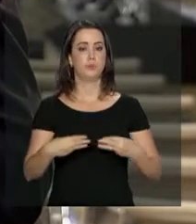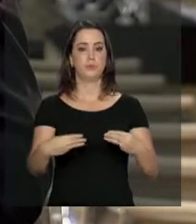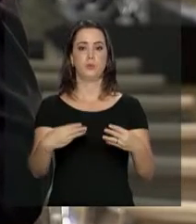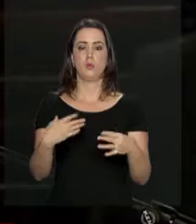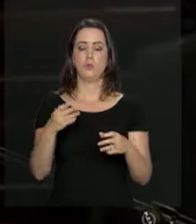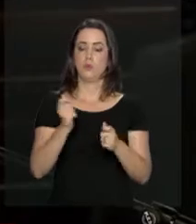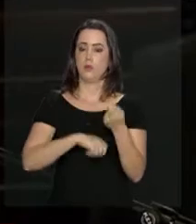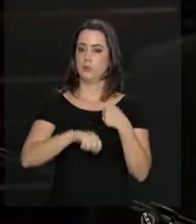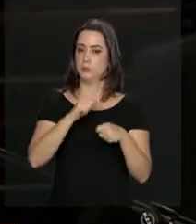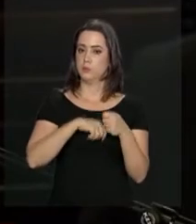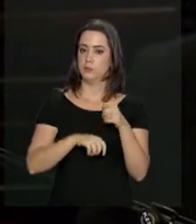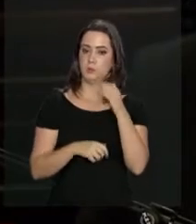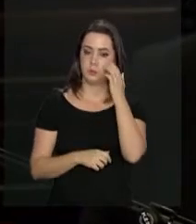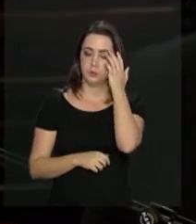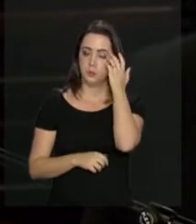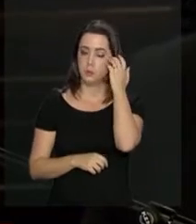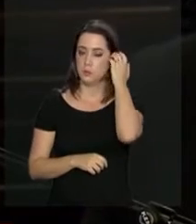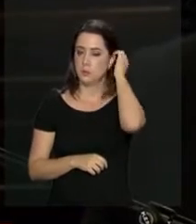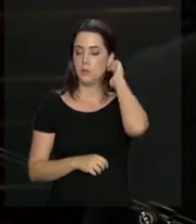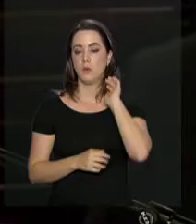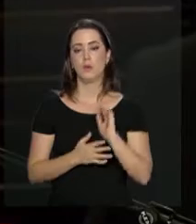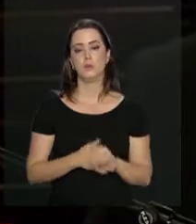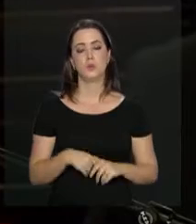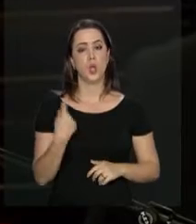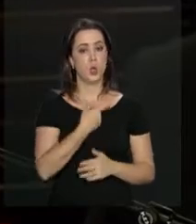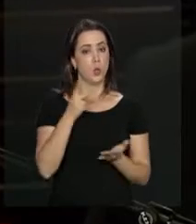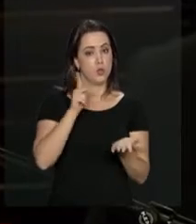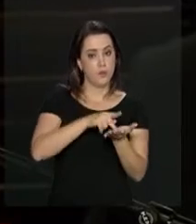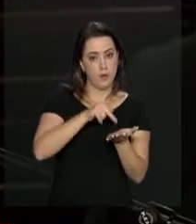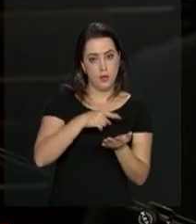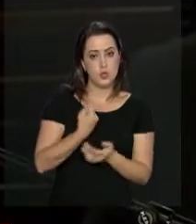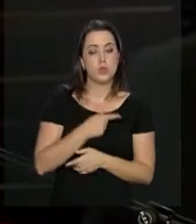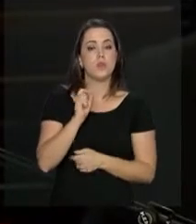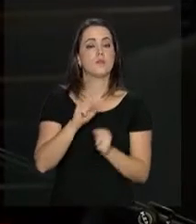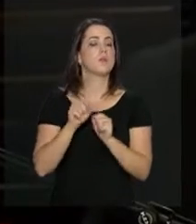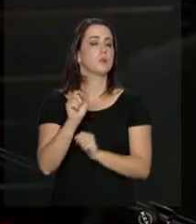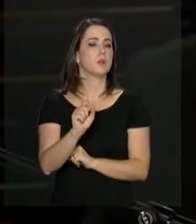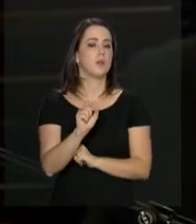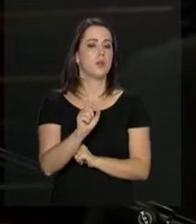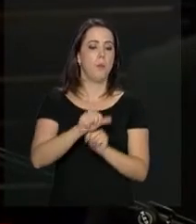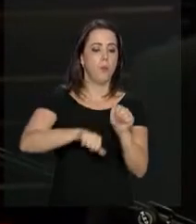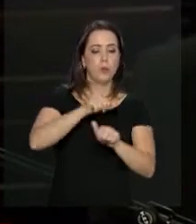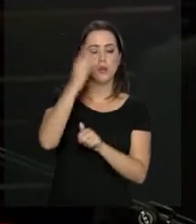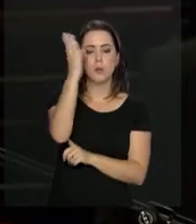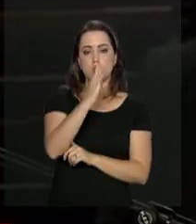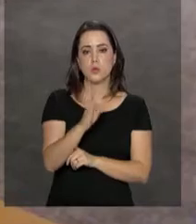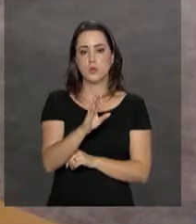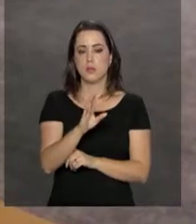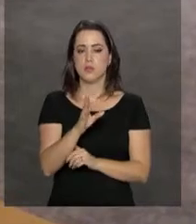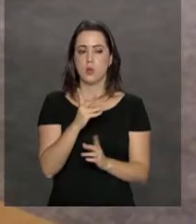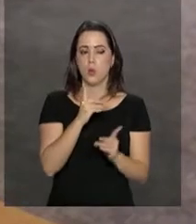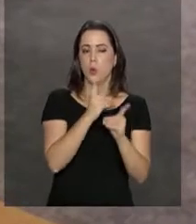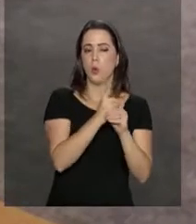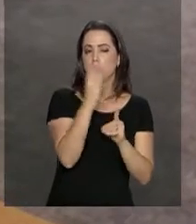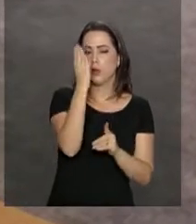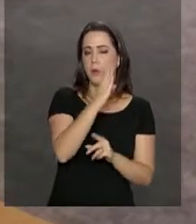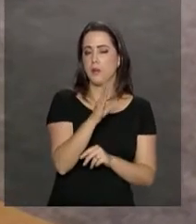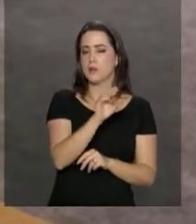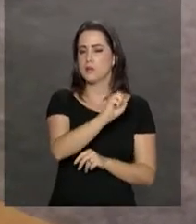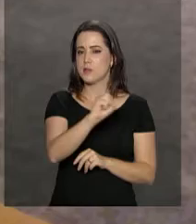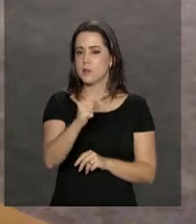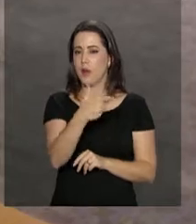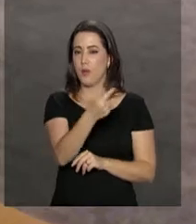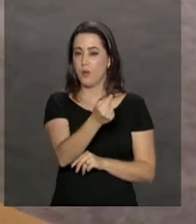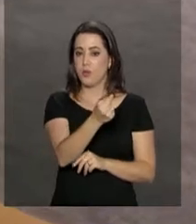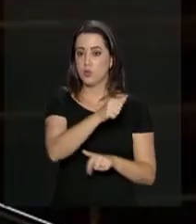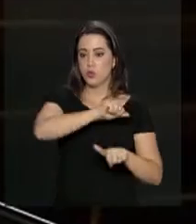fazenda na verdade nós trouxemos o brasil para o século 21 e eu encontrei no século 20 e desgastado você sabe